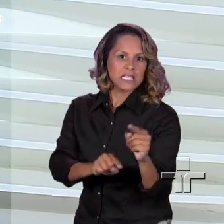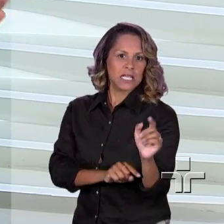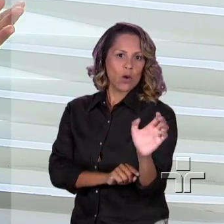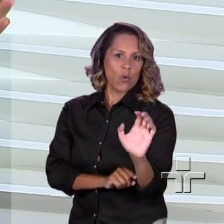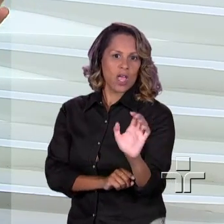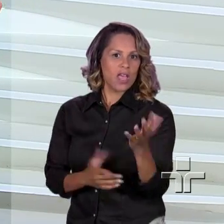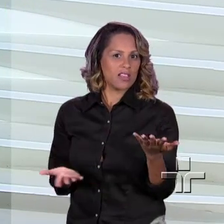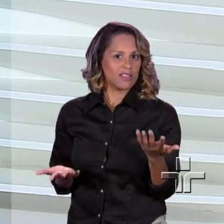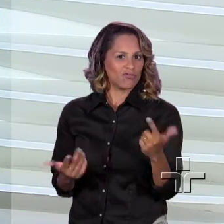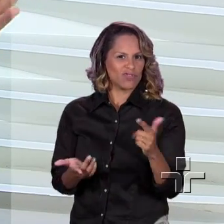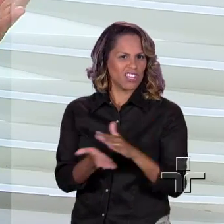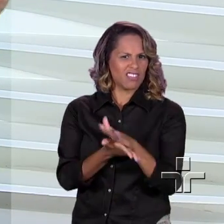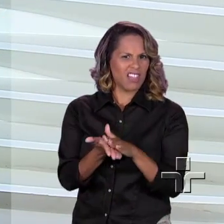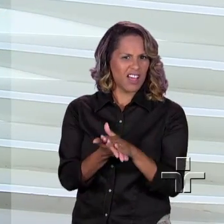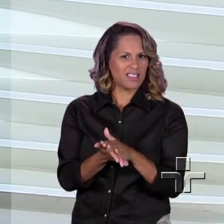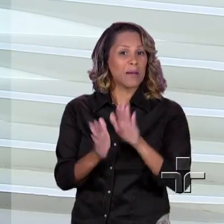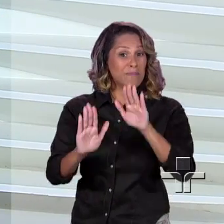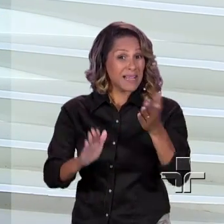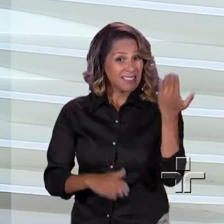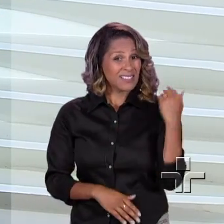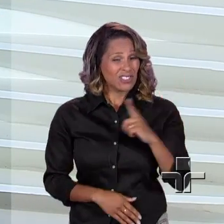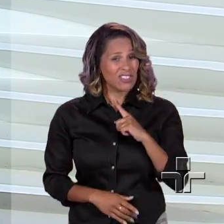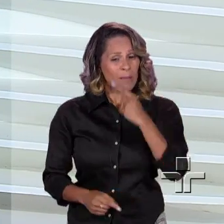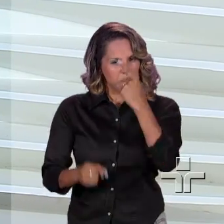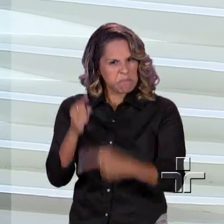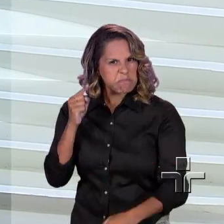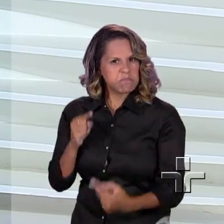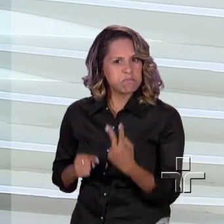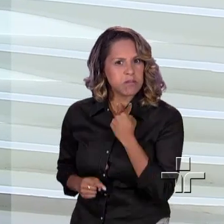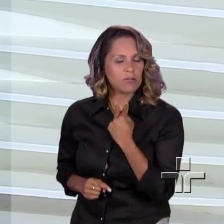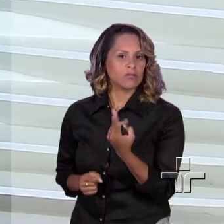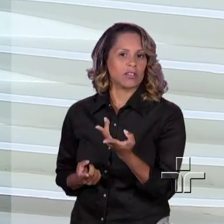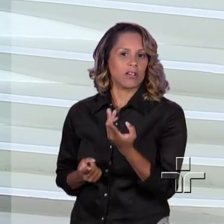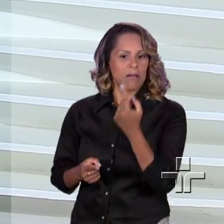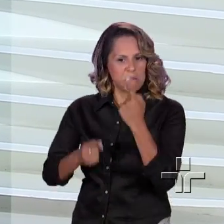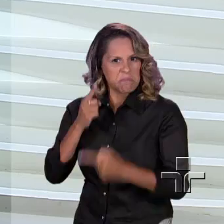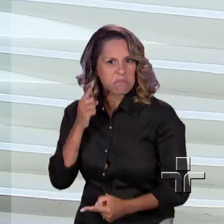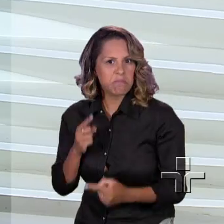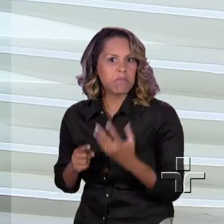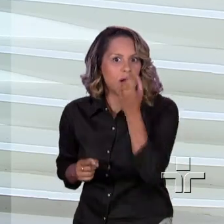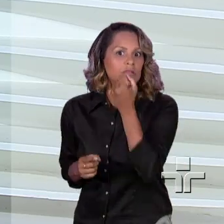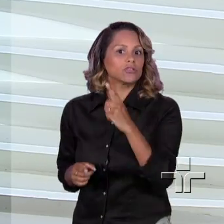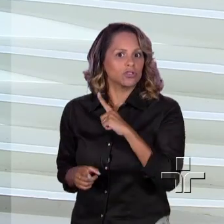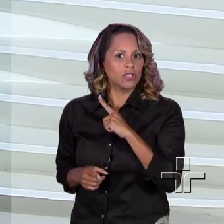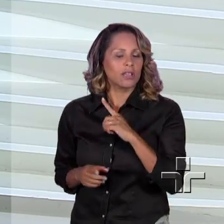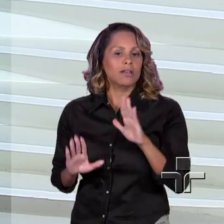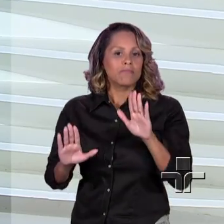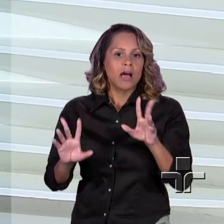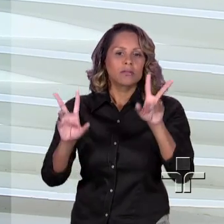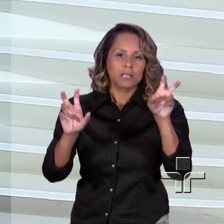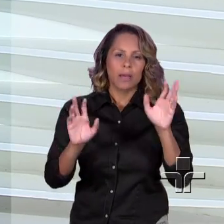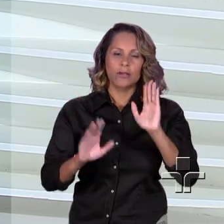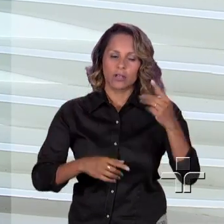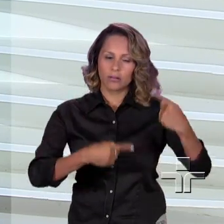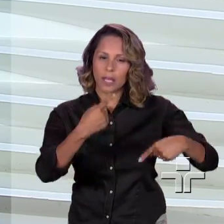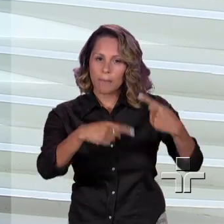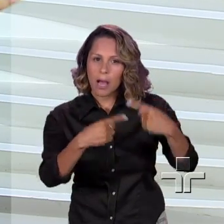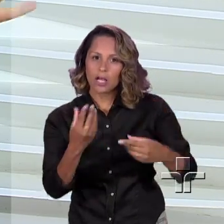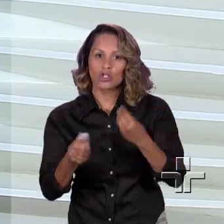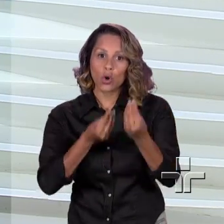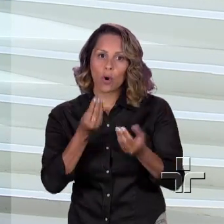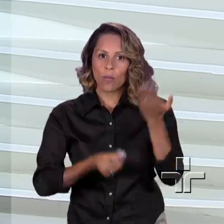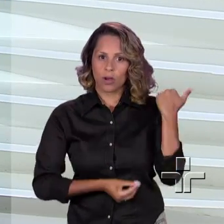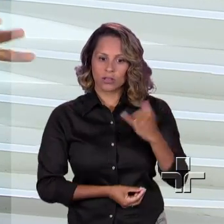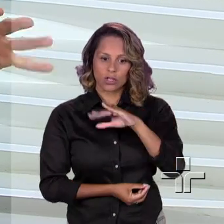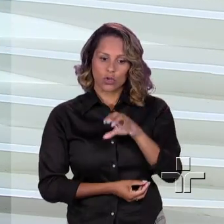existe. Existe muita censura, a questão da homossexualidade não foi tocada aqui no Brasil. Eu fiz um levantamento muito grande do Jornal do Brasil, antes